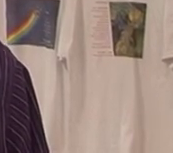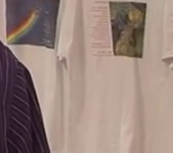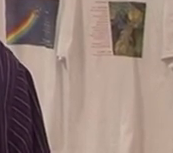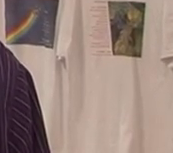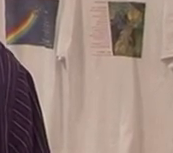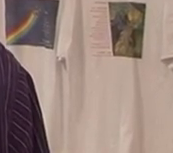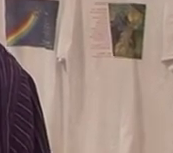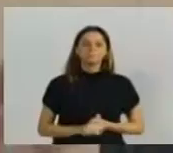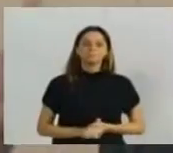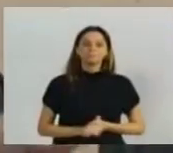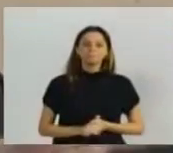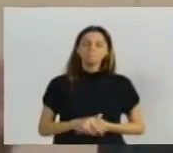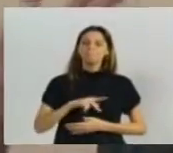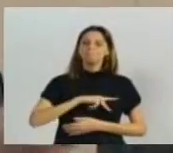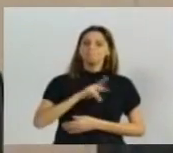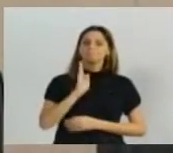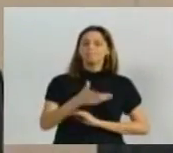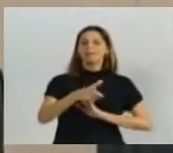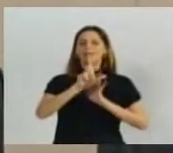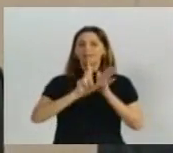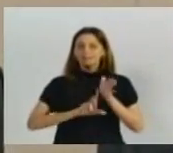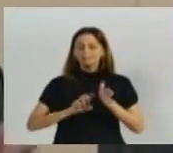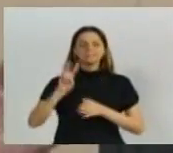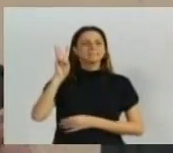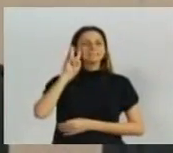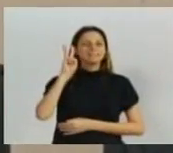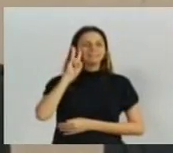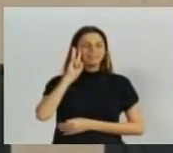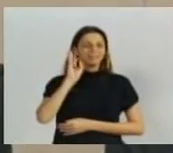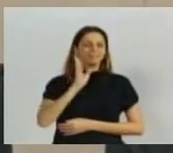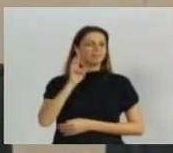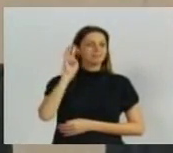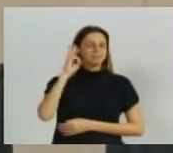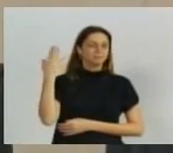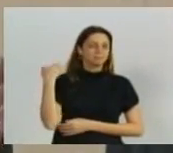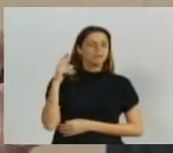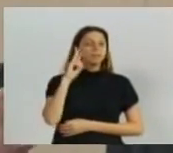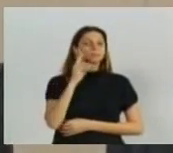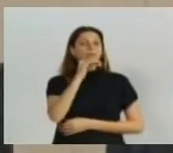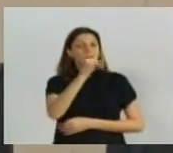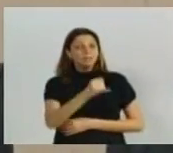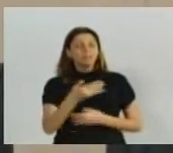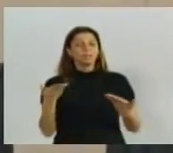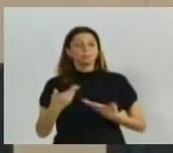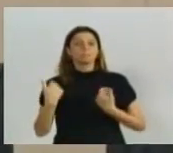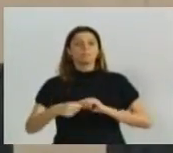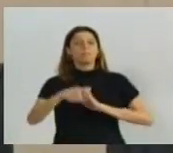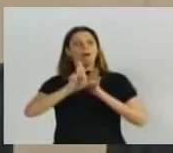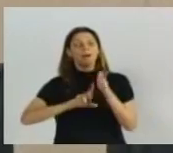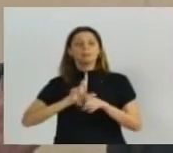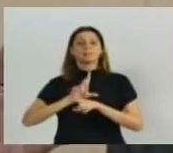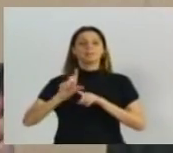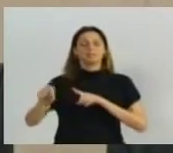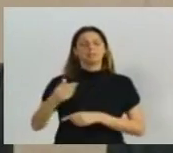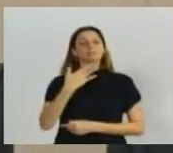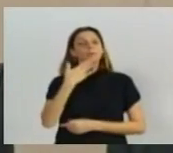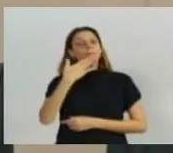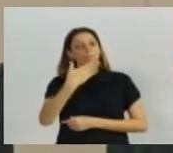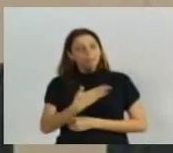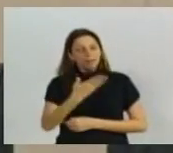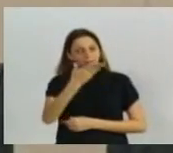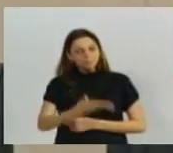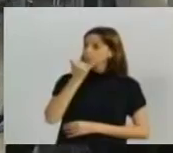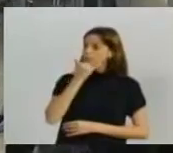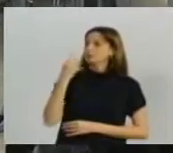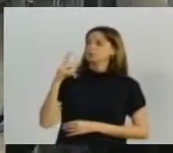ano de 2016. O vereador Marco Antônio Von Rosk, um dos parlamentares com mais experiência no Legislativo, acredita que